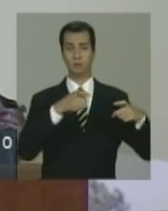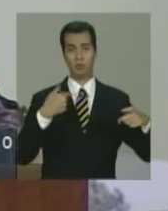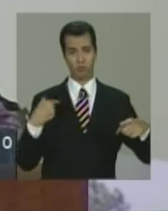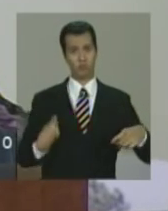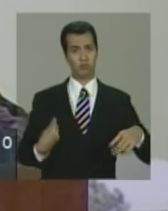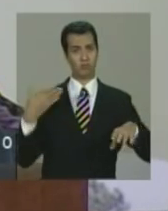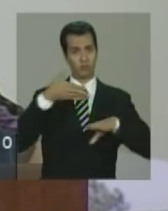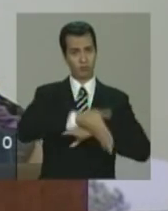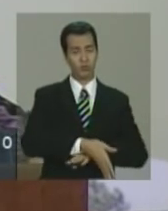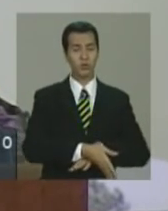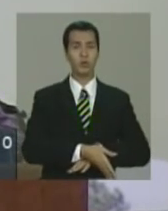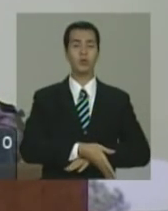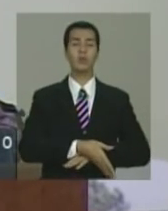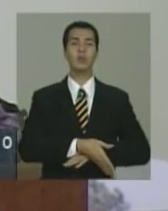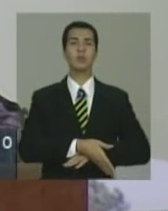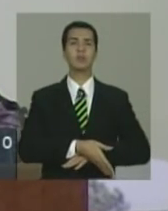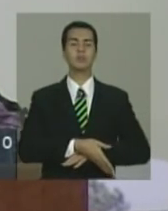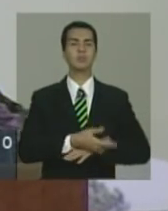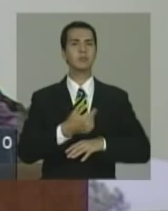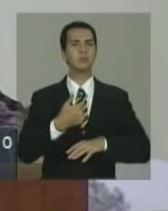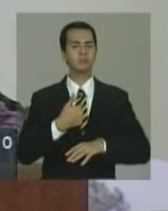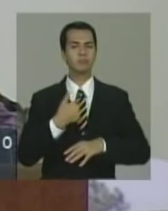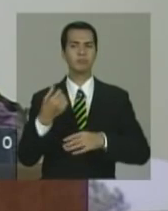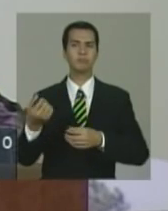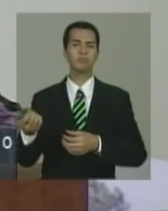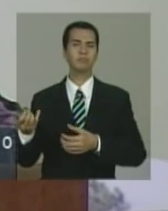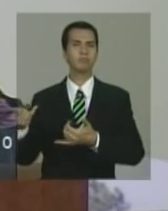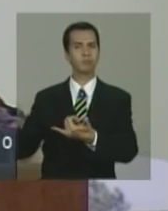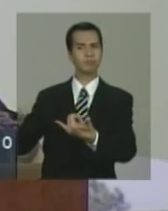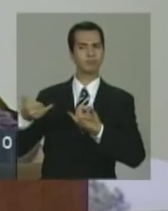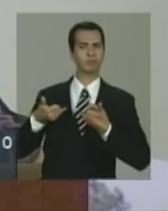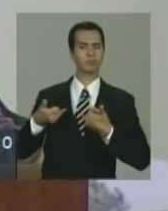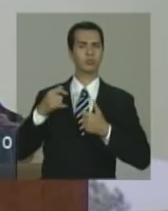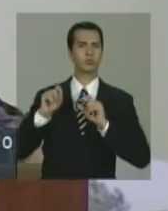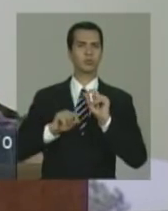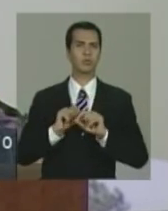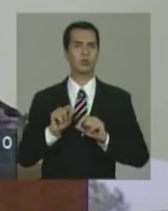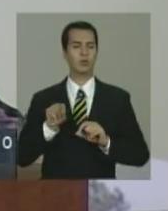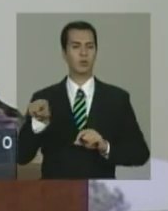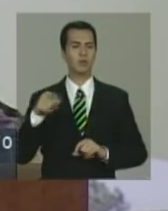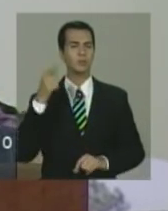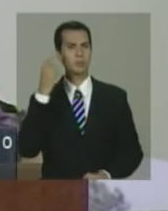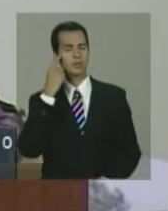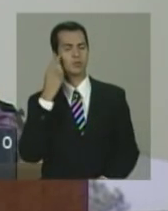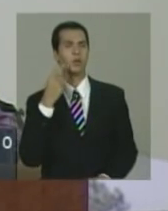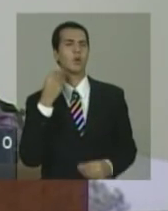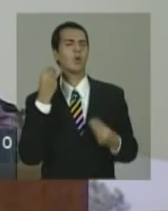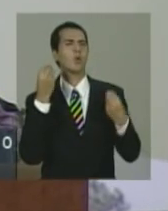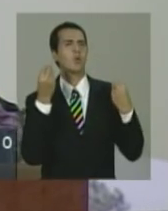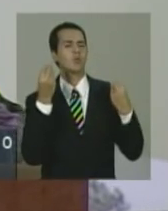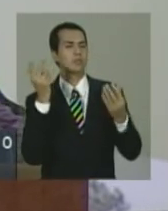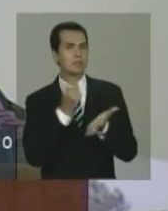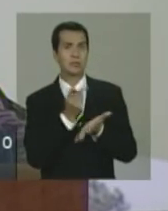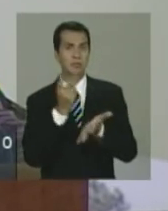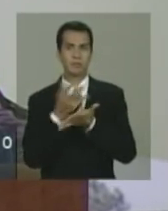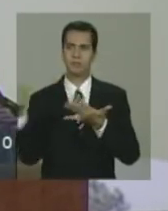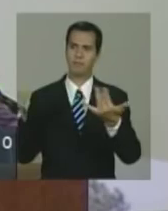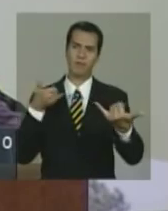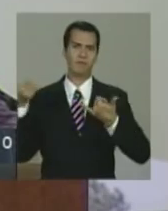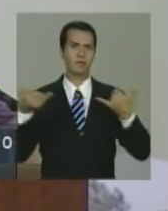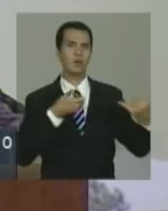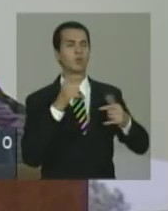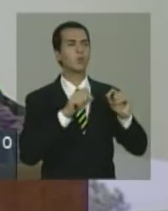grande preocupação me foi manifestada. E como é que fica a agricultura, a